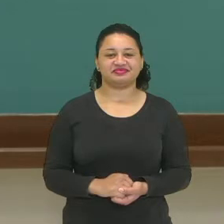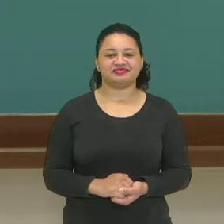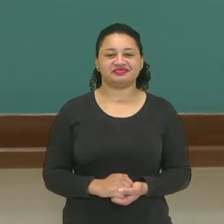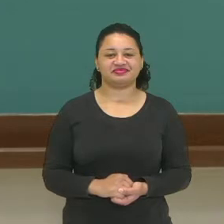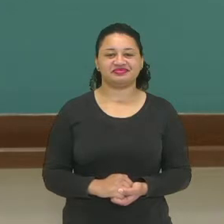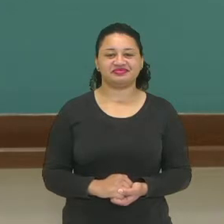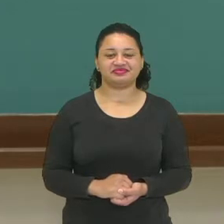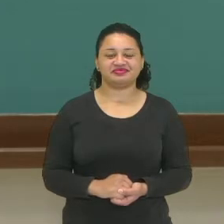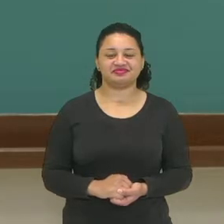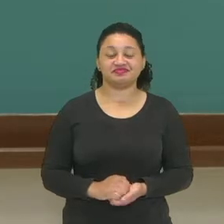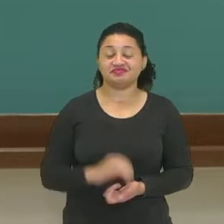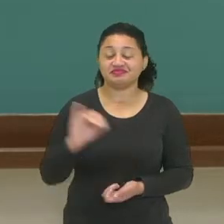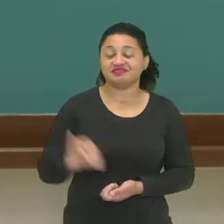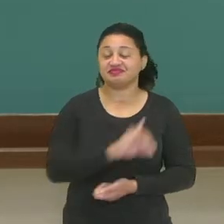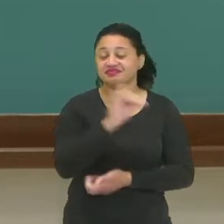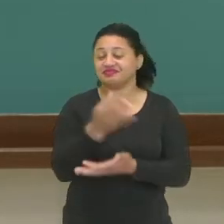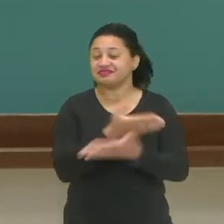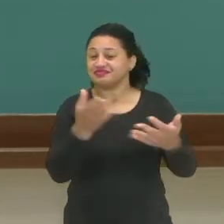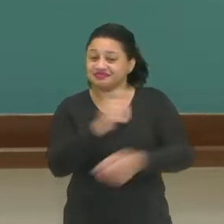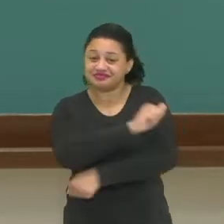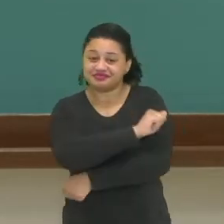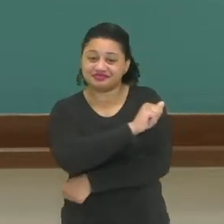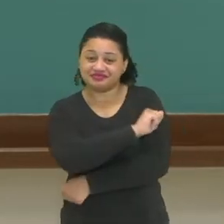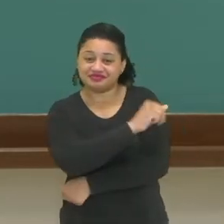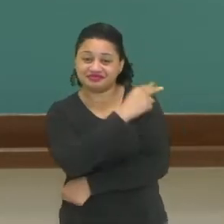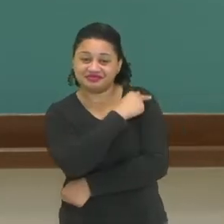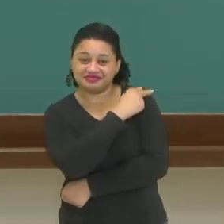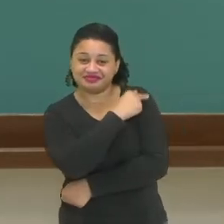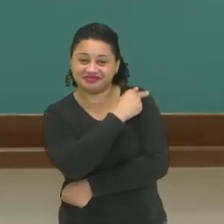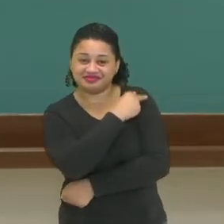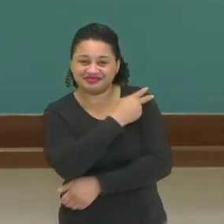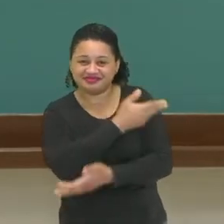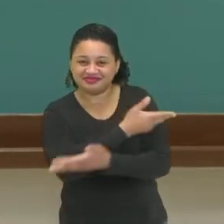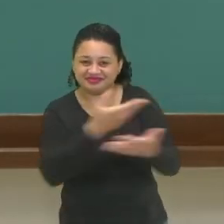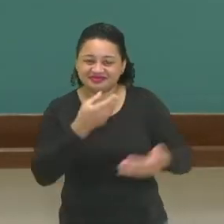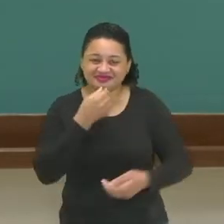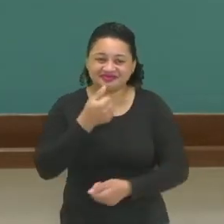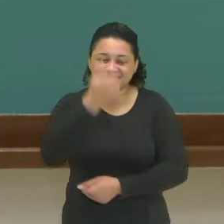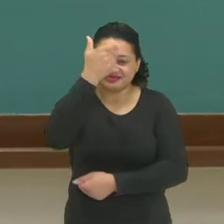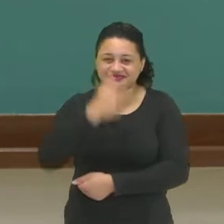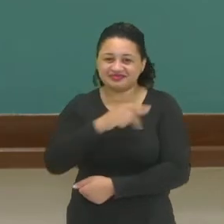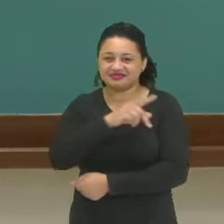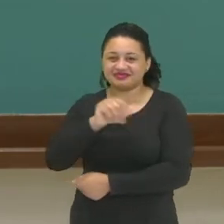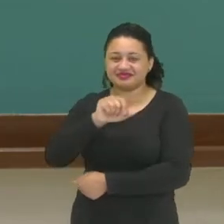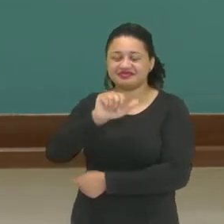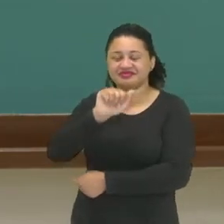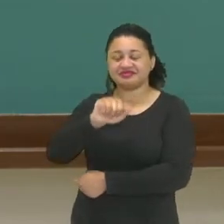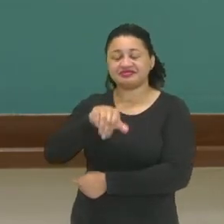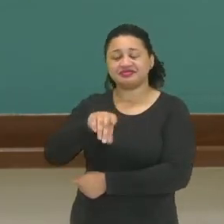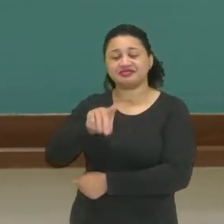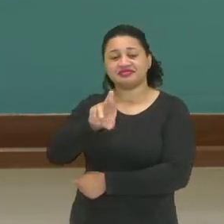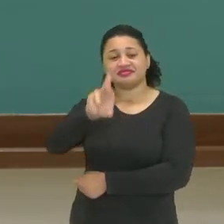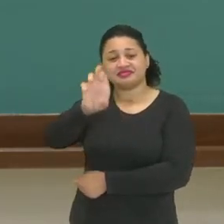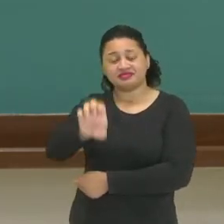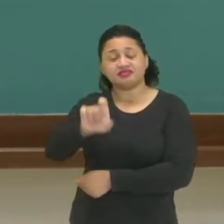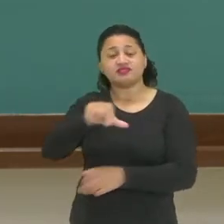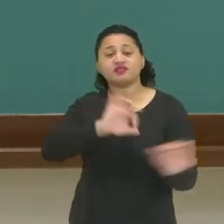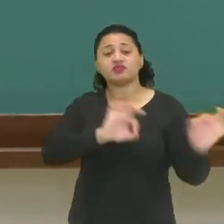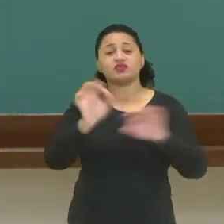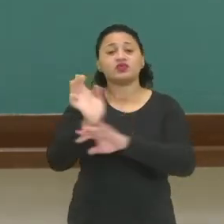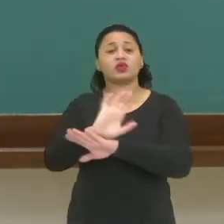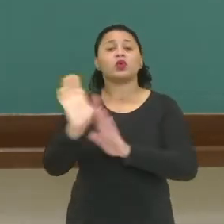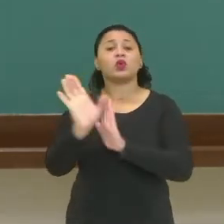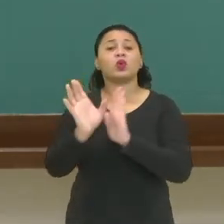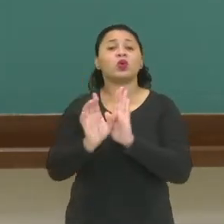Olá, alunos da segunda série do ensino médio. Saudações geográficas, eu sou o professor André e neste vídeo nós vamos falar então